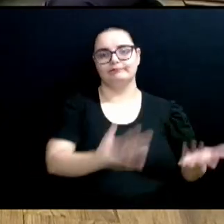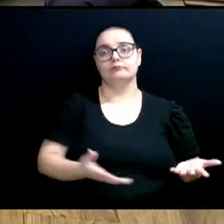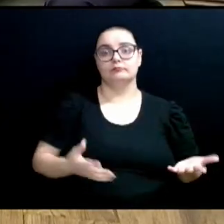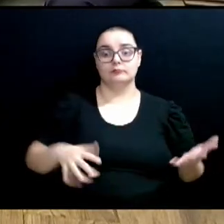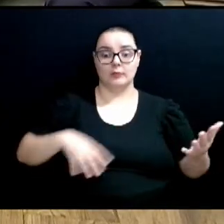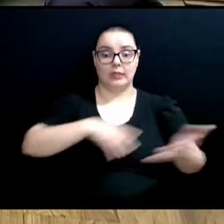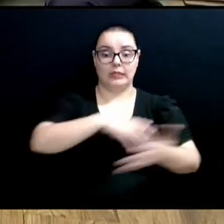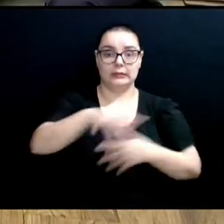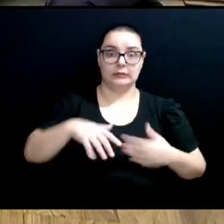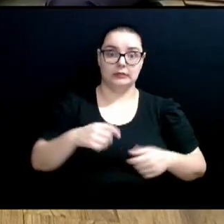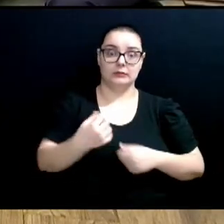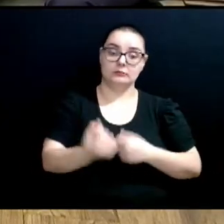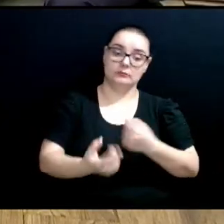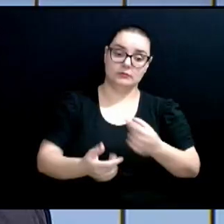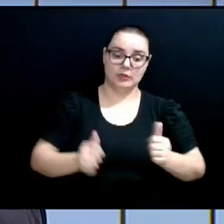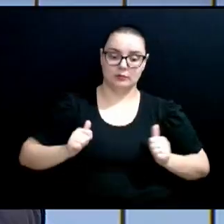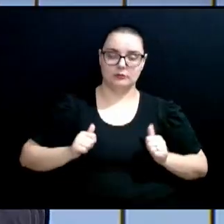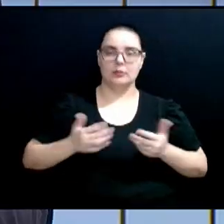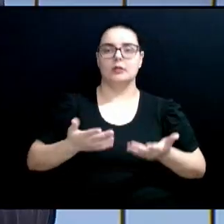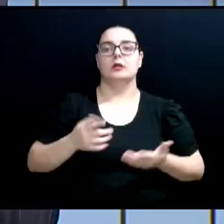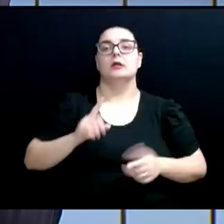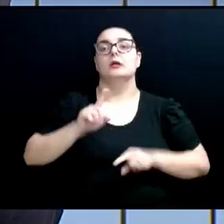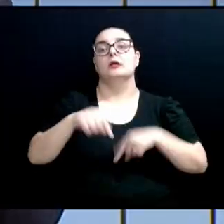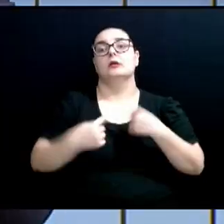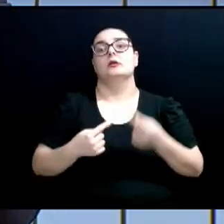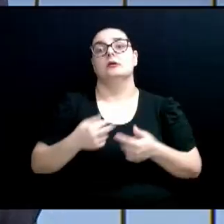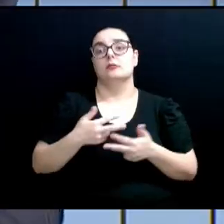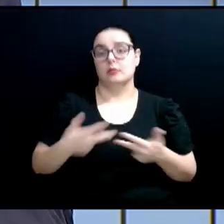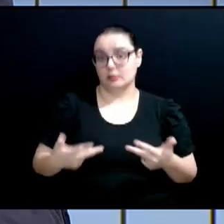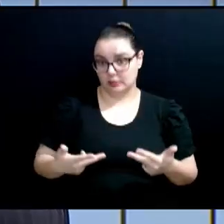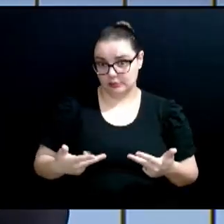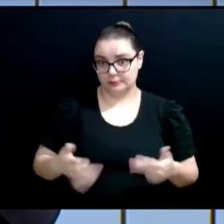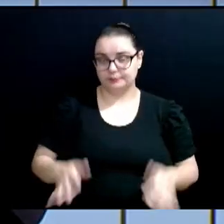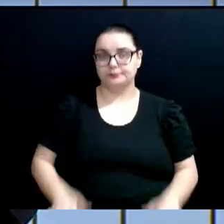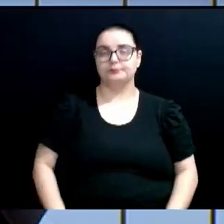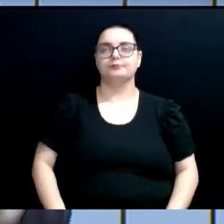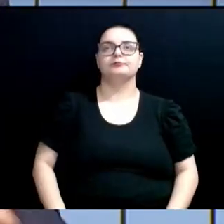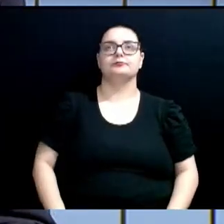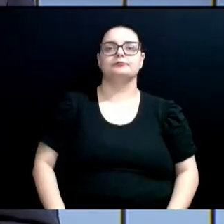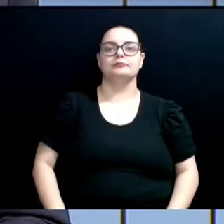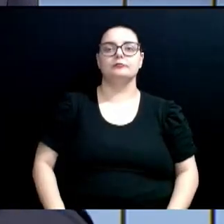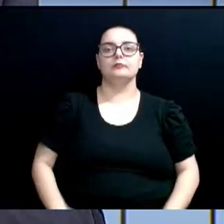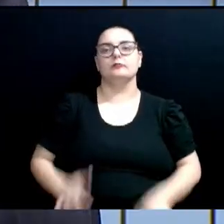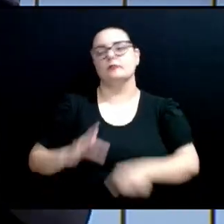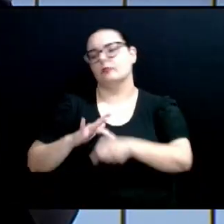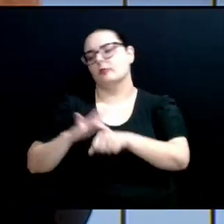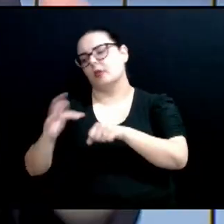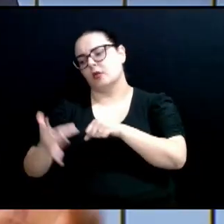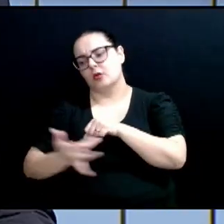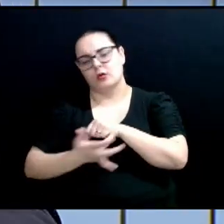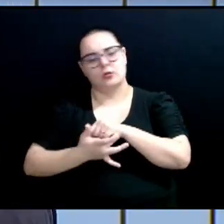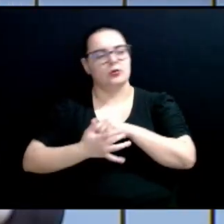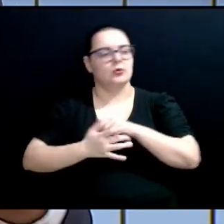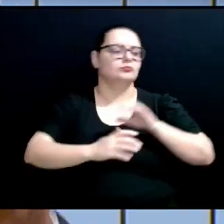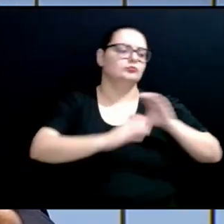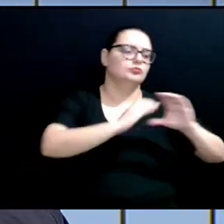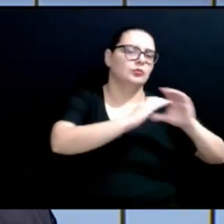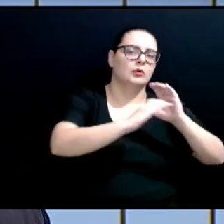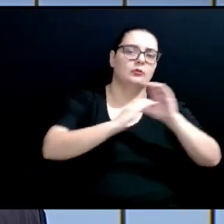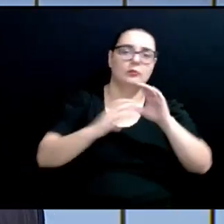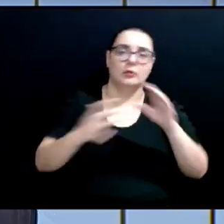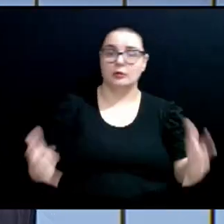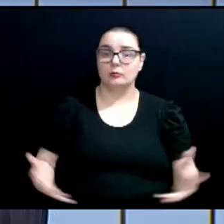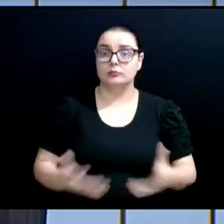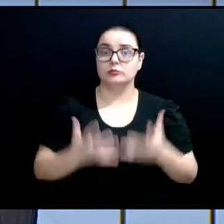Então, este é um outro ponto. As redes sociais, os meios de comunicação impulsionaram tudo